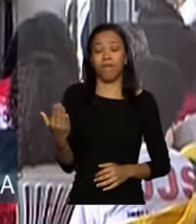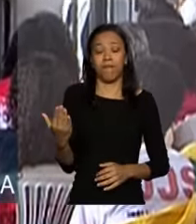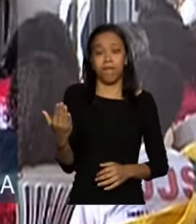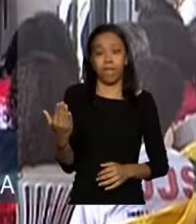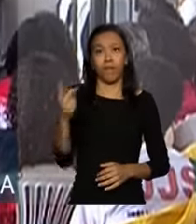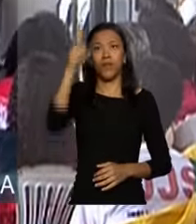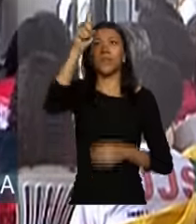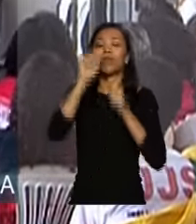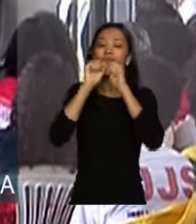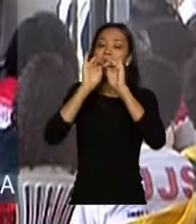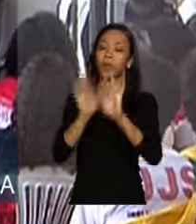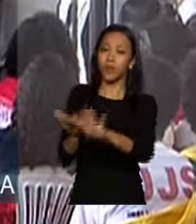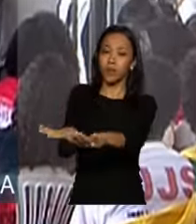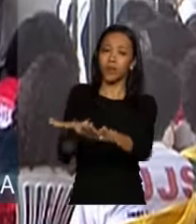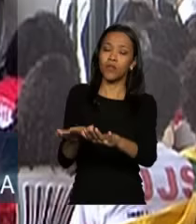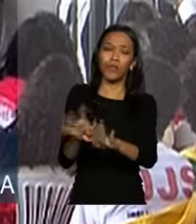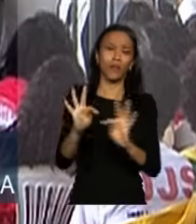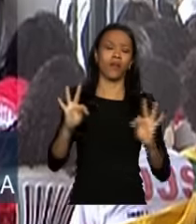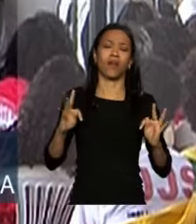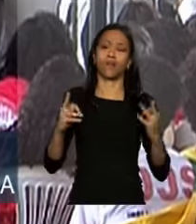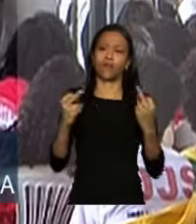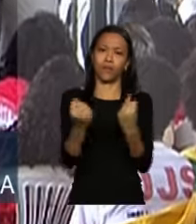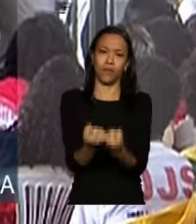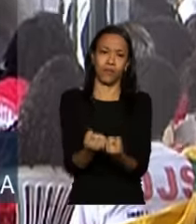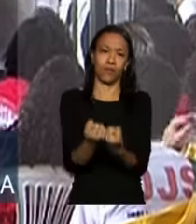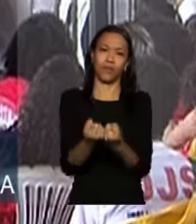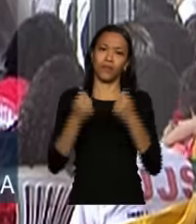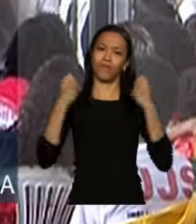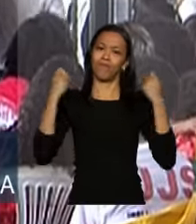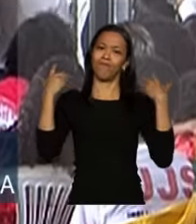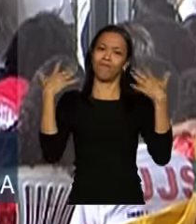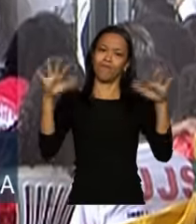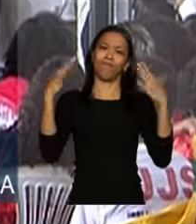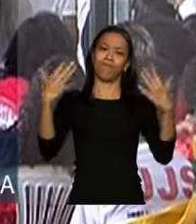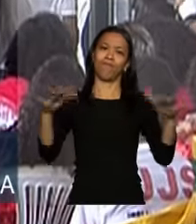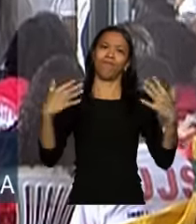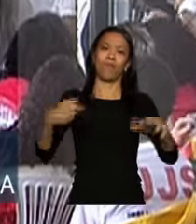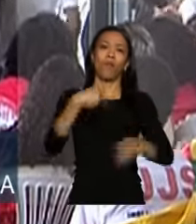Que Deus abençoe a todos nós. Viva o povo